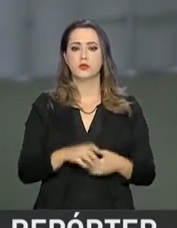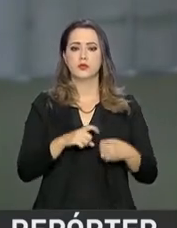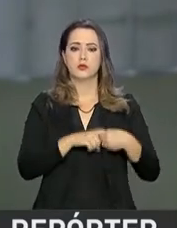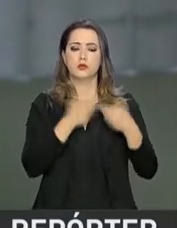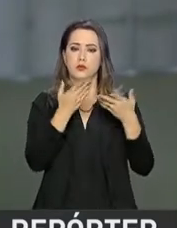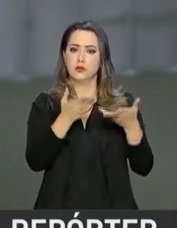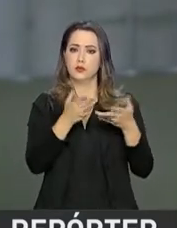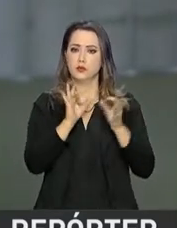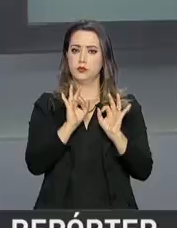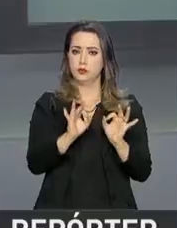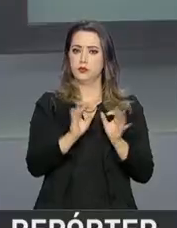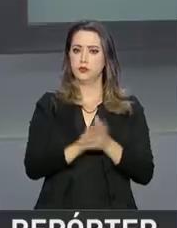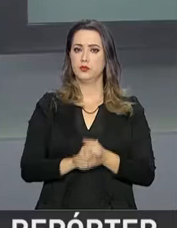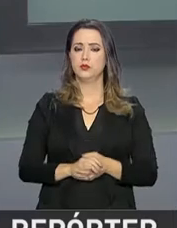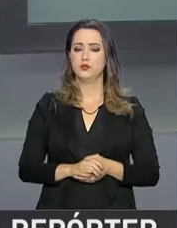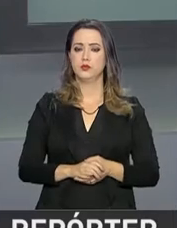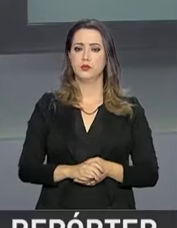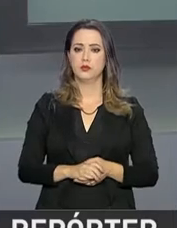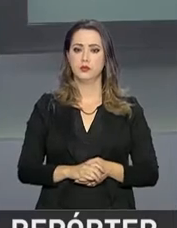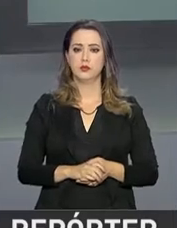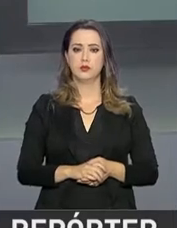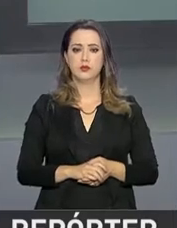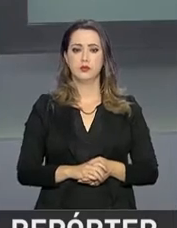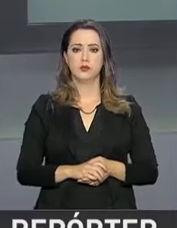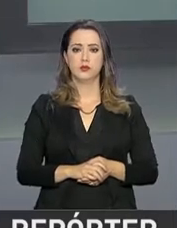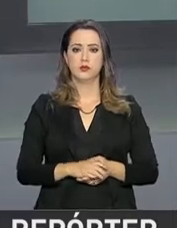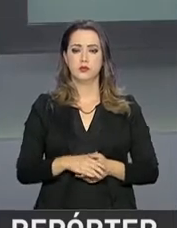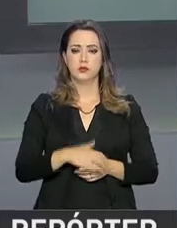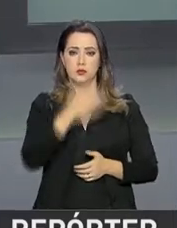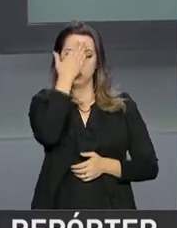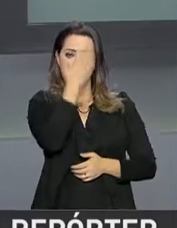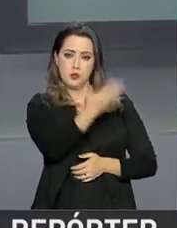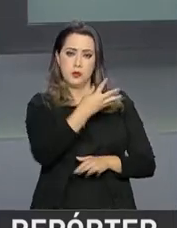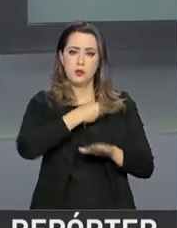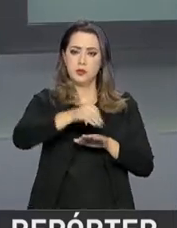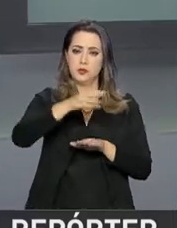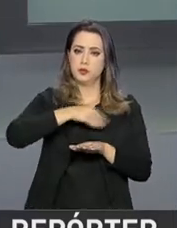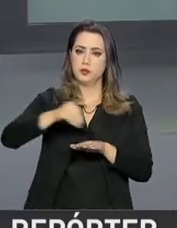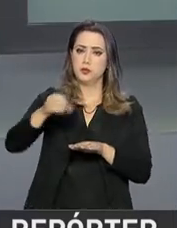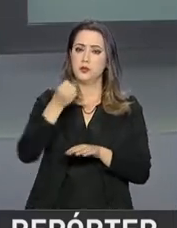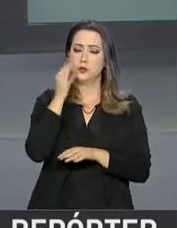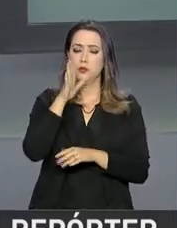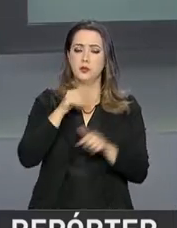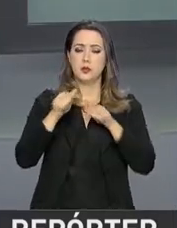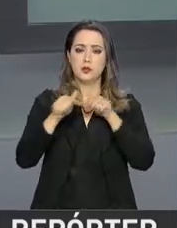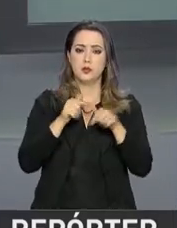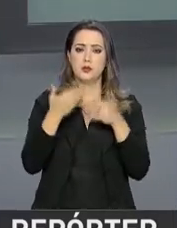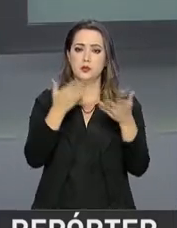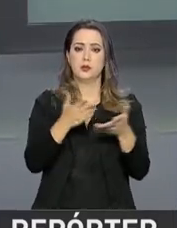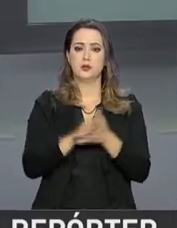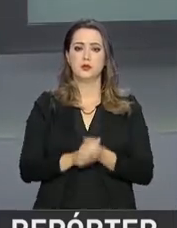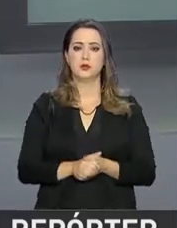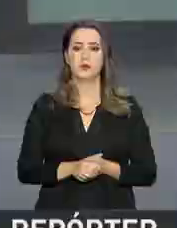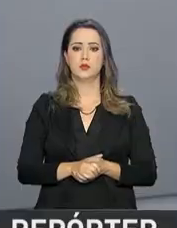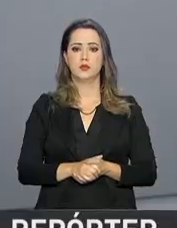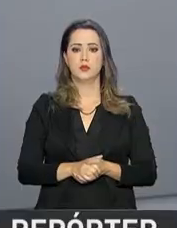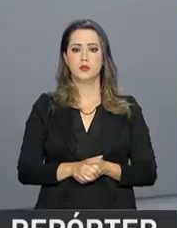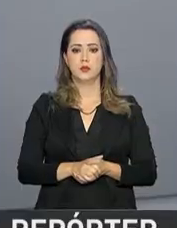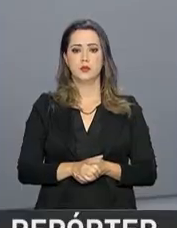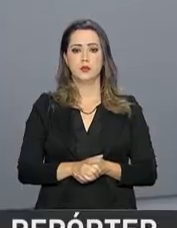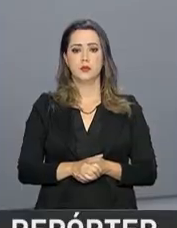eu volto com você no estúdio alessandro obrigada paulo pelas informações um bom trabalho prova séria